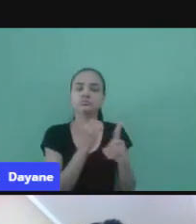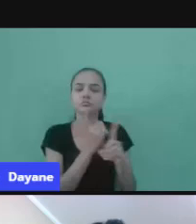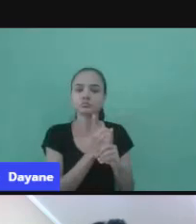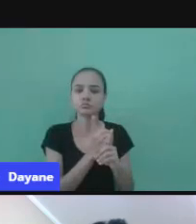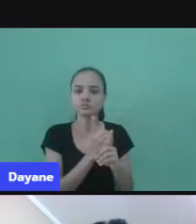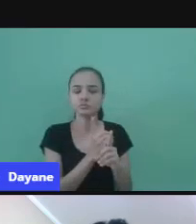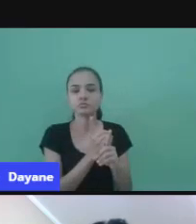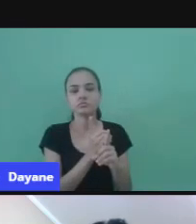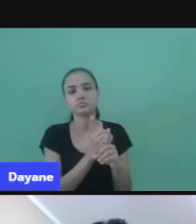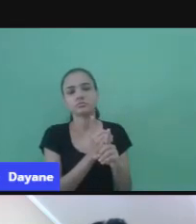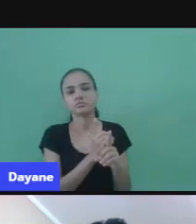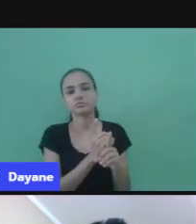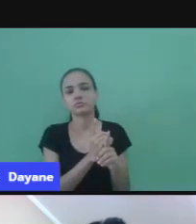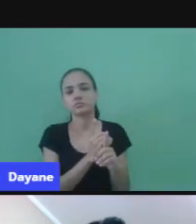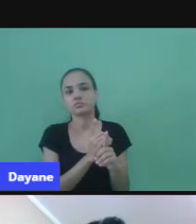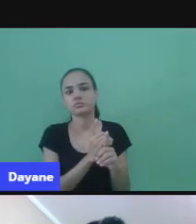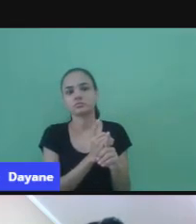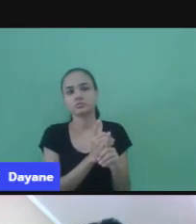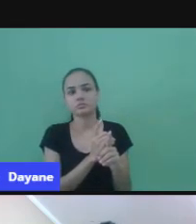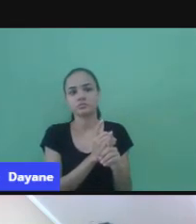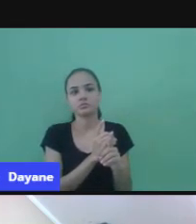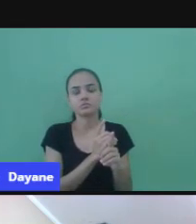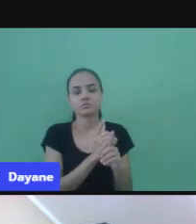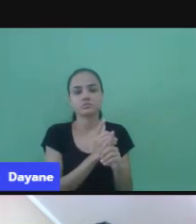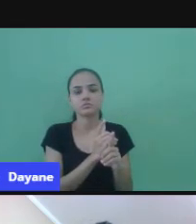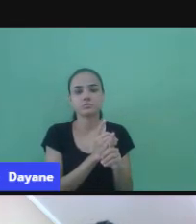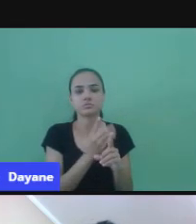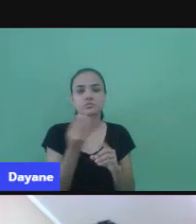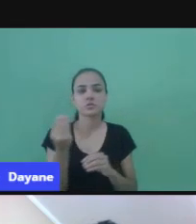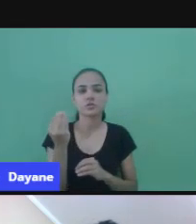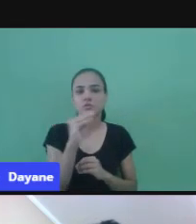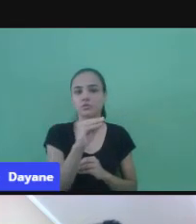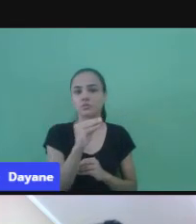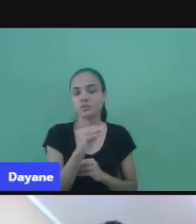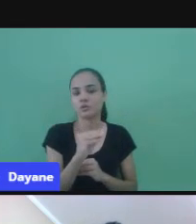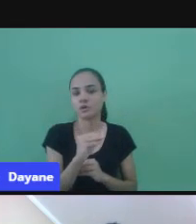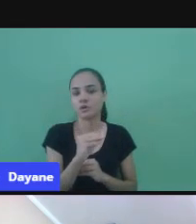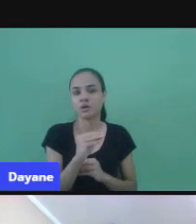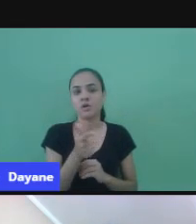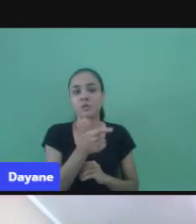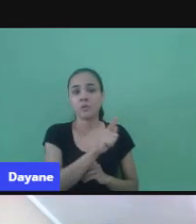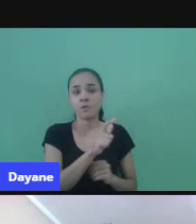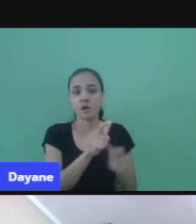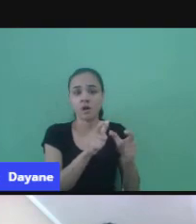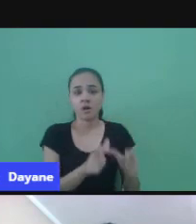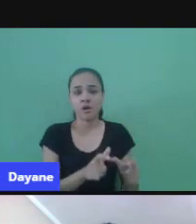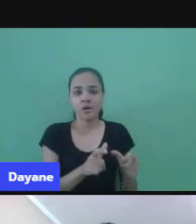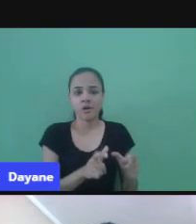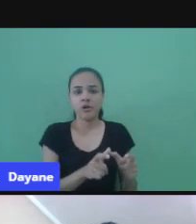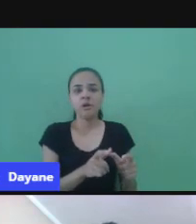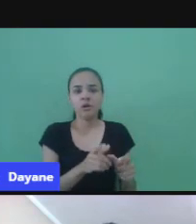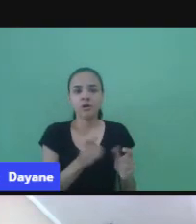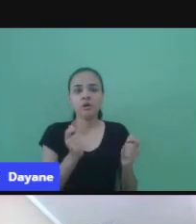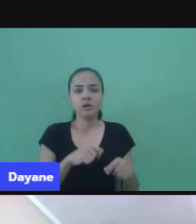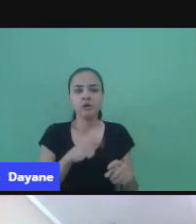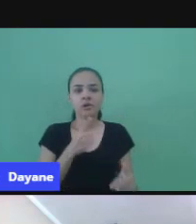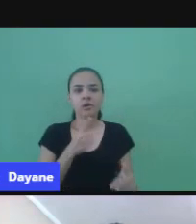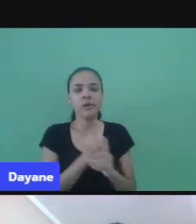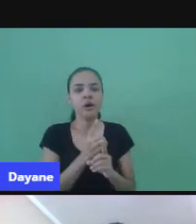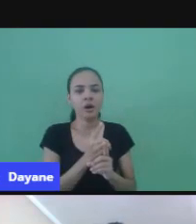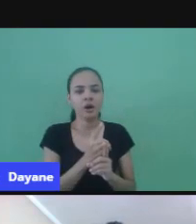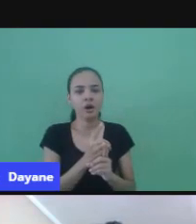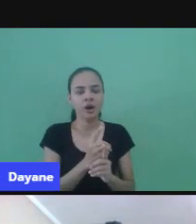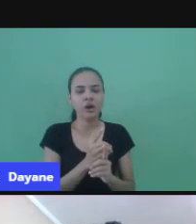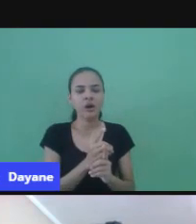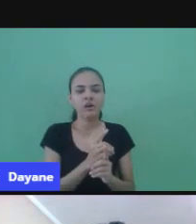outros lugares ali, naquelas abas do ensino. Então, vocês também podem encontrar. Geralmente, é um material que